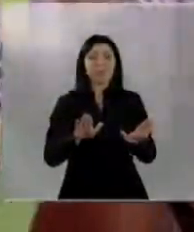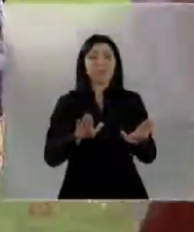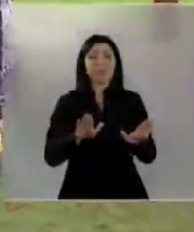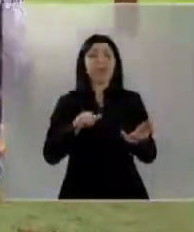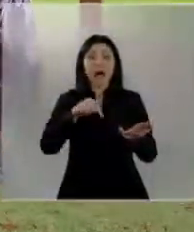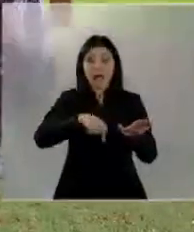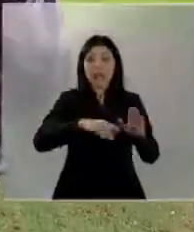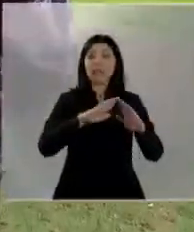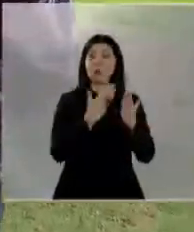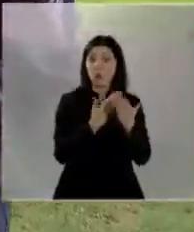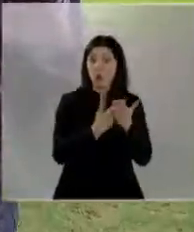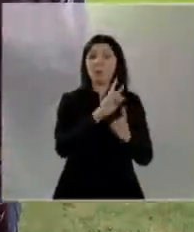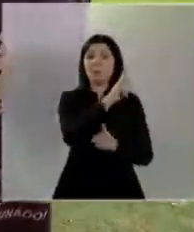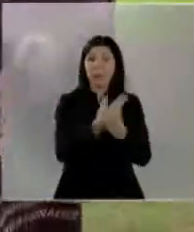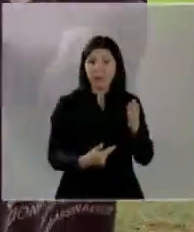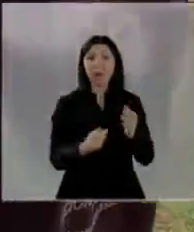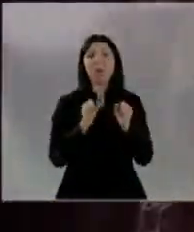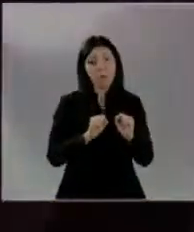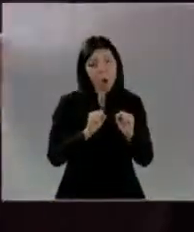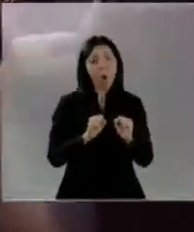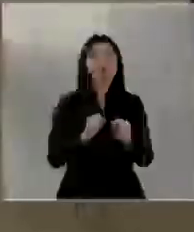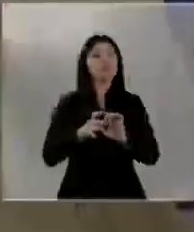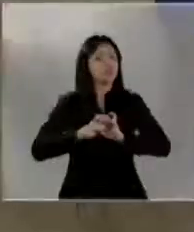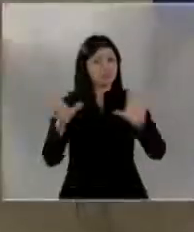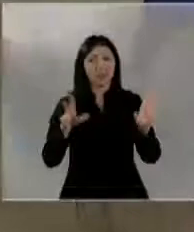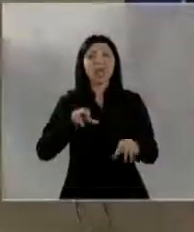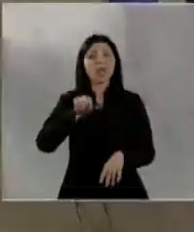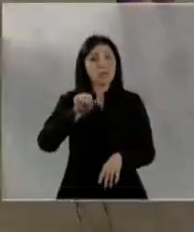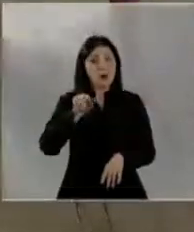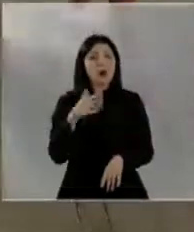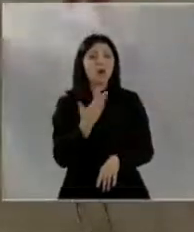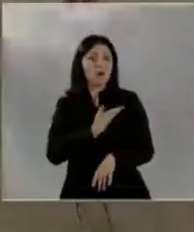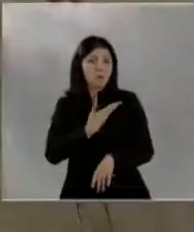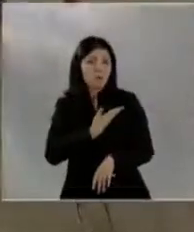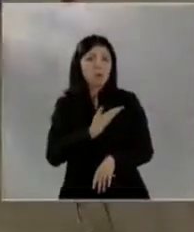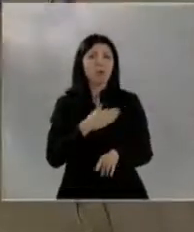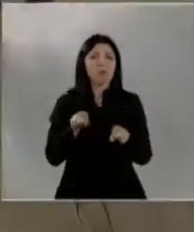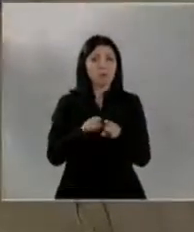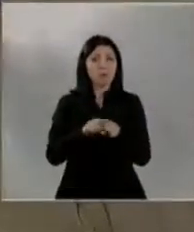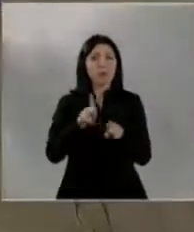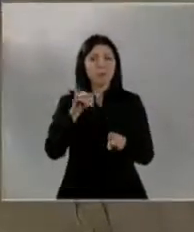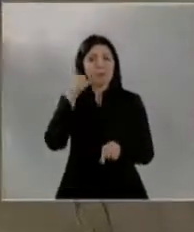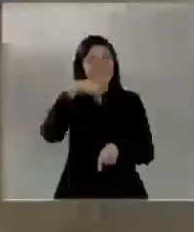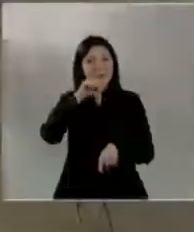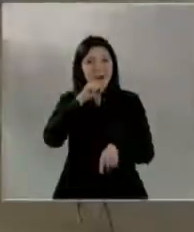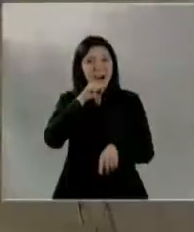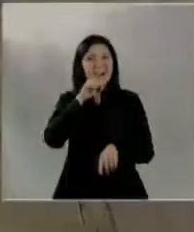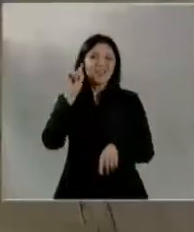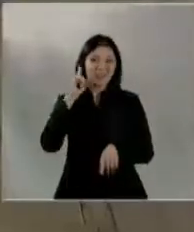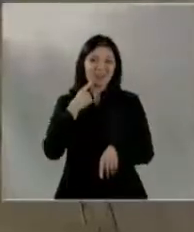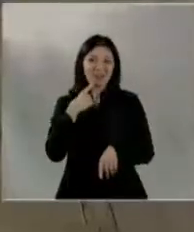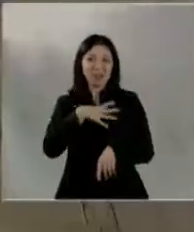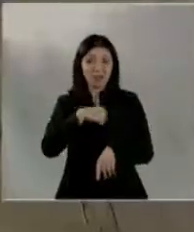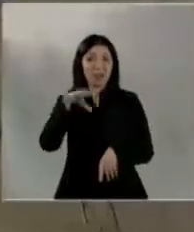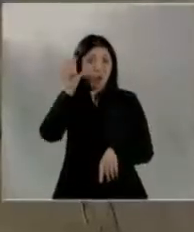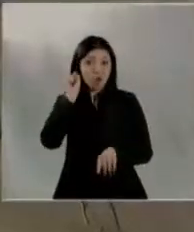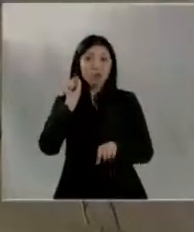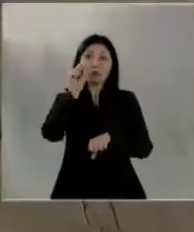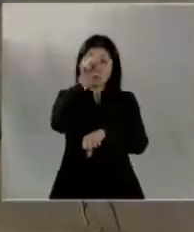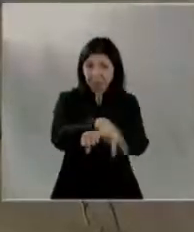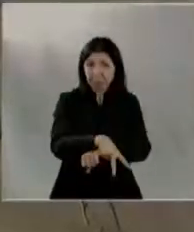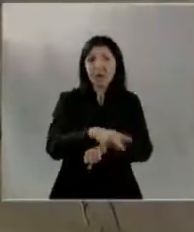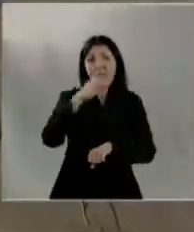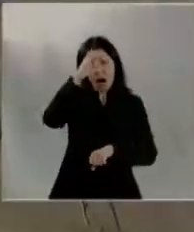auditiva. Aqui é permitido, por exemplo, que irmãos, amigos e até filhos de surdos possam aprender em